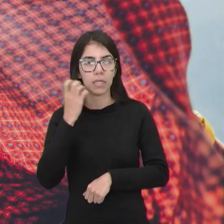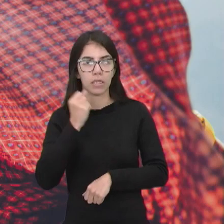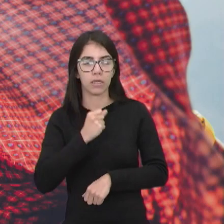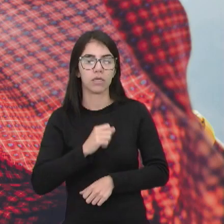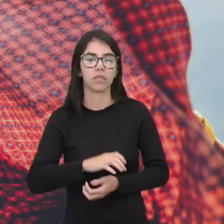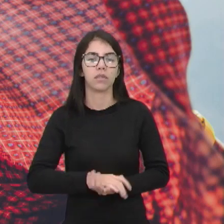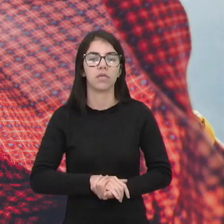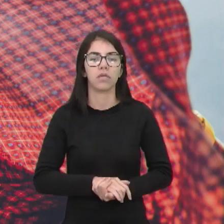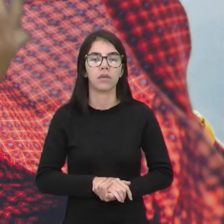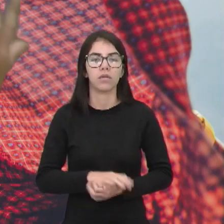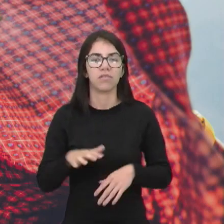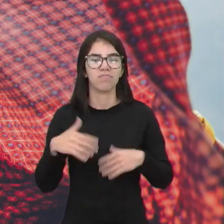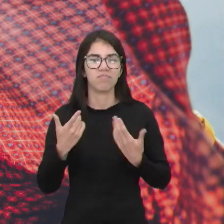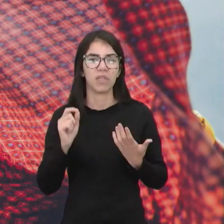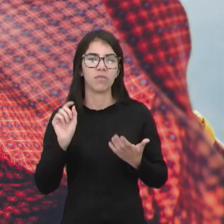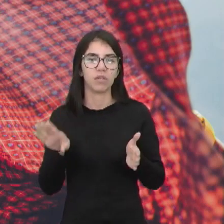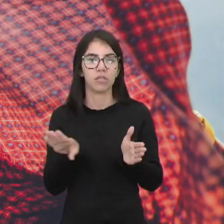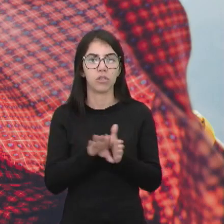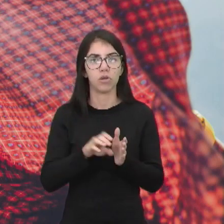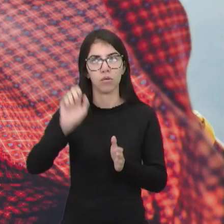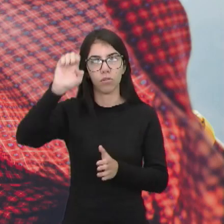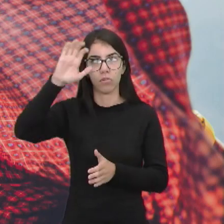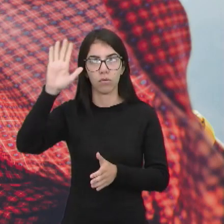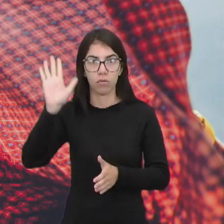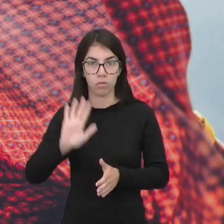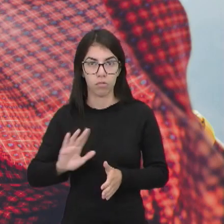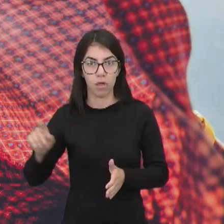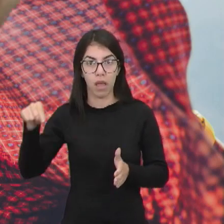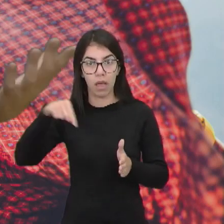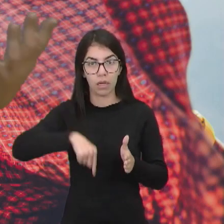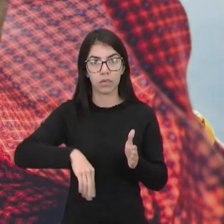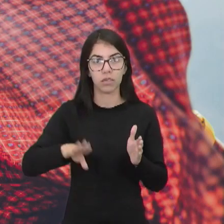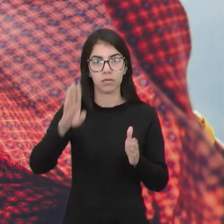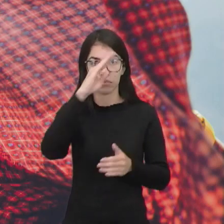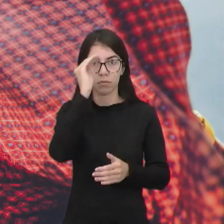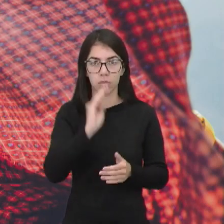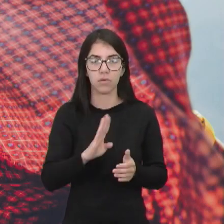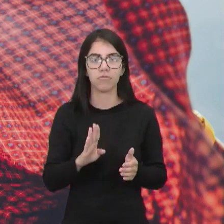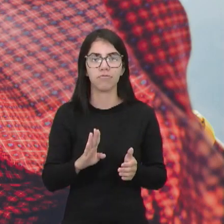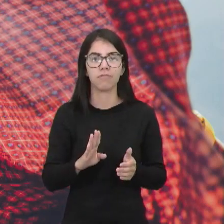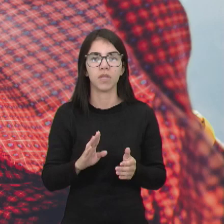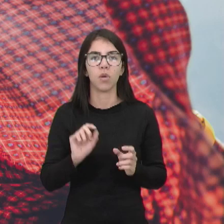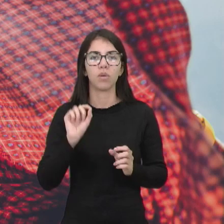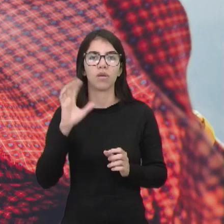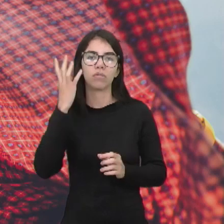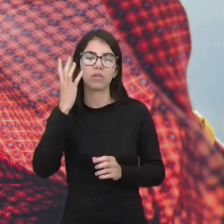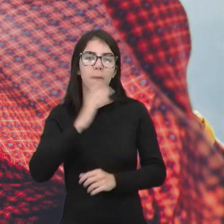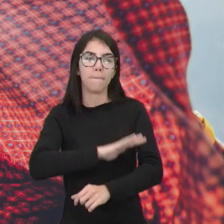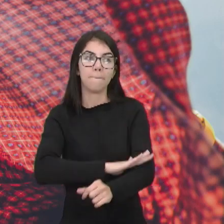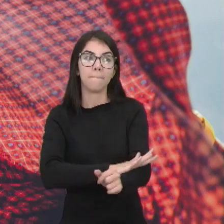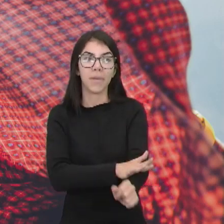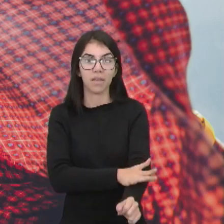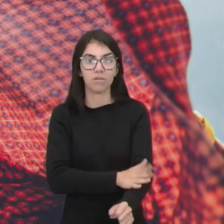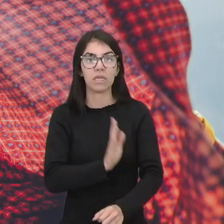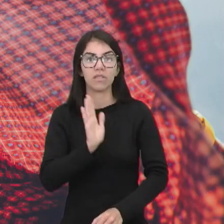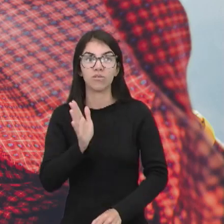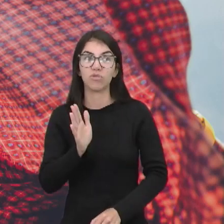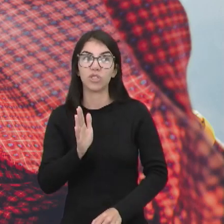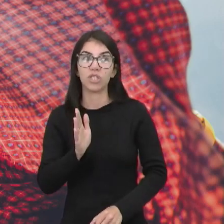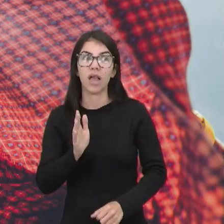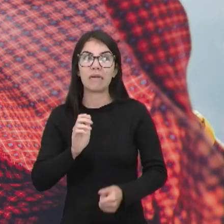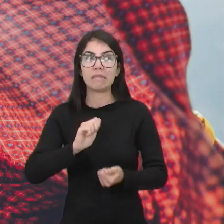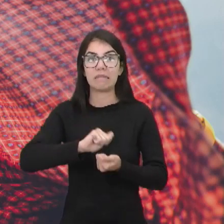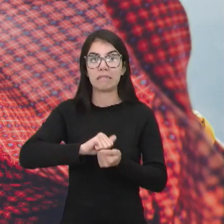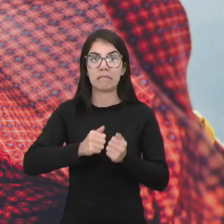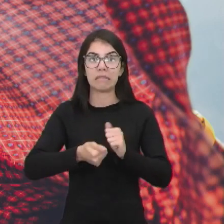acabou que essa chegada dos europeus aqui, eles acabaram também trazendo preconceitos que eles já tinham anteriormente, né? Por